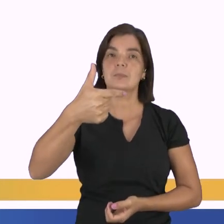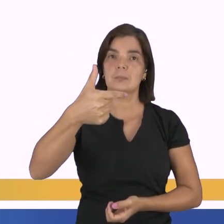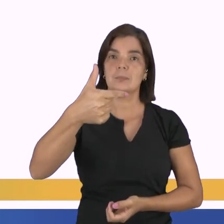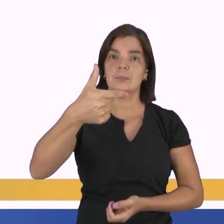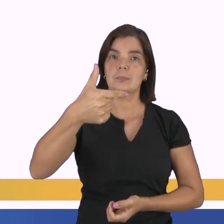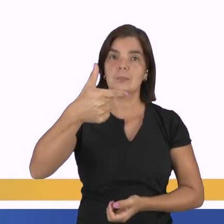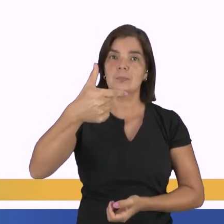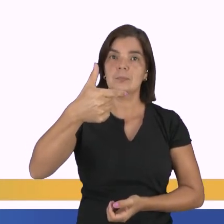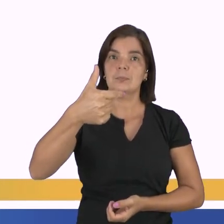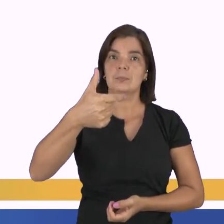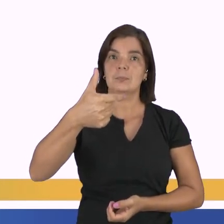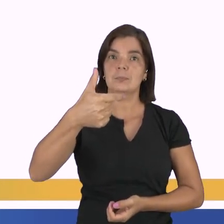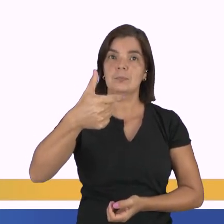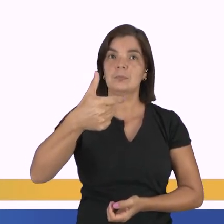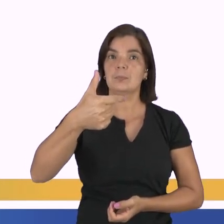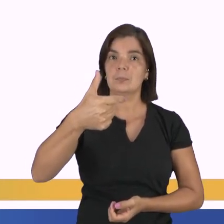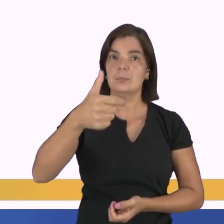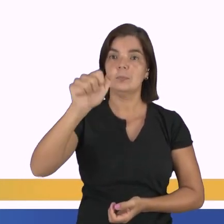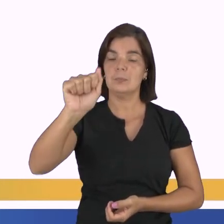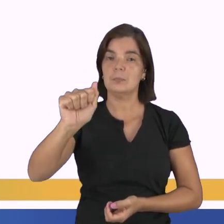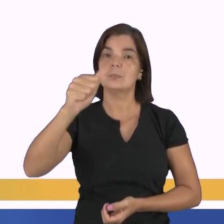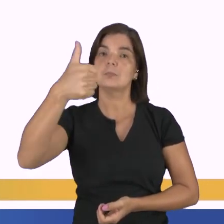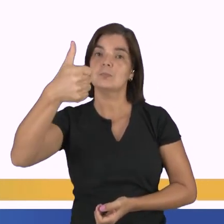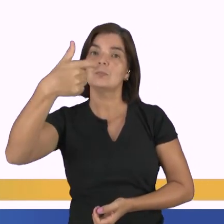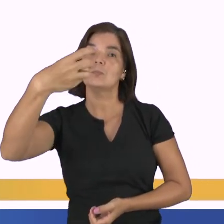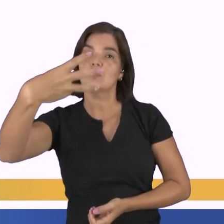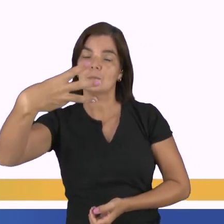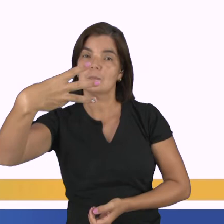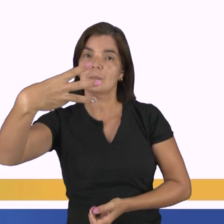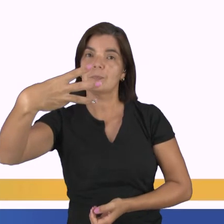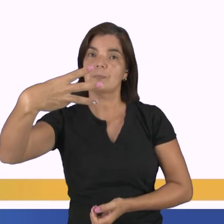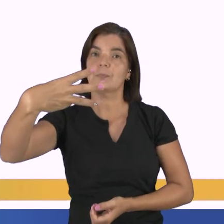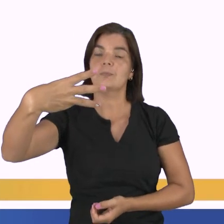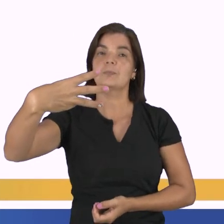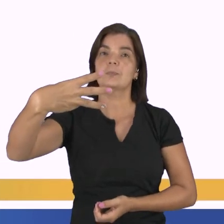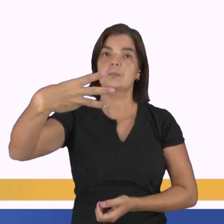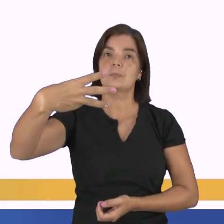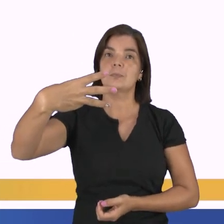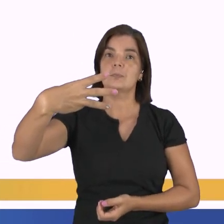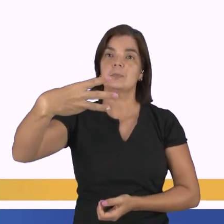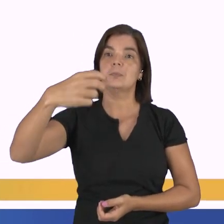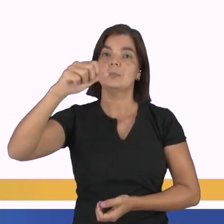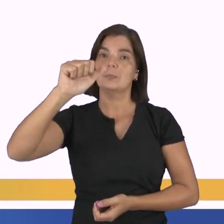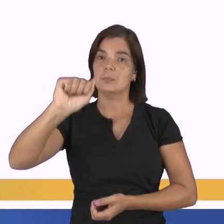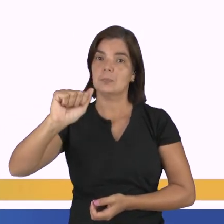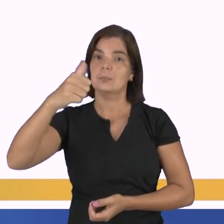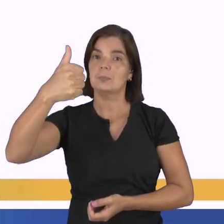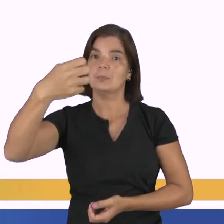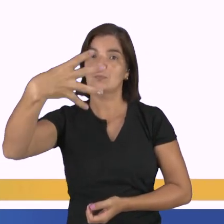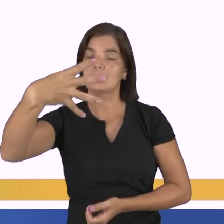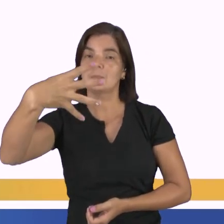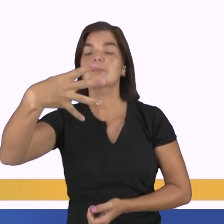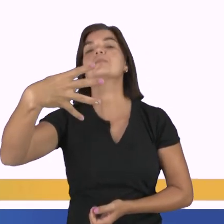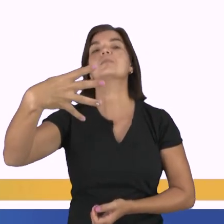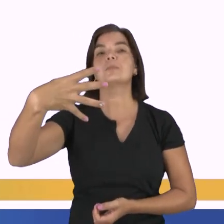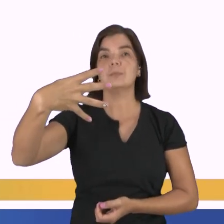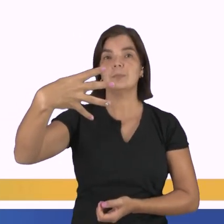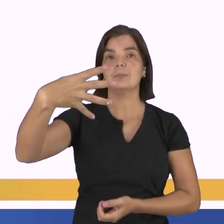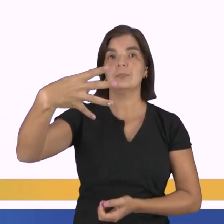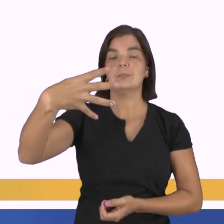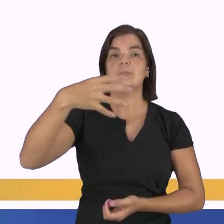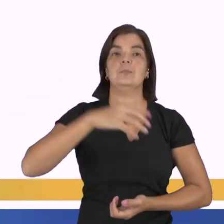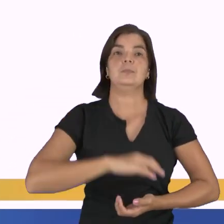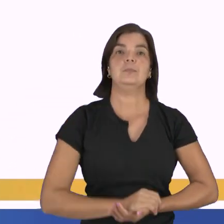primeira linha segunda coluna aqui é o elemento a 13 primeira linha terceira coluna aquele elemento a 14